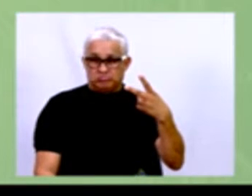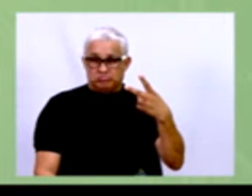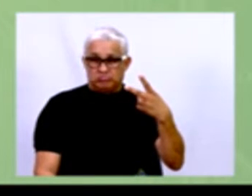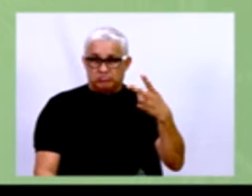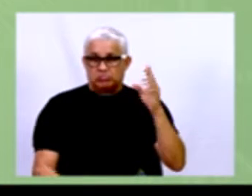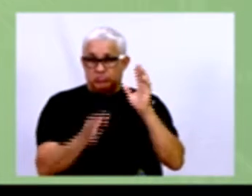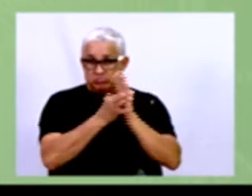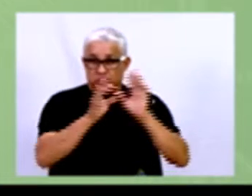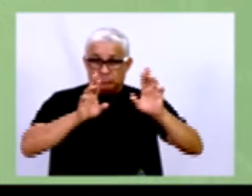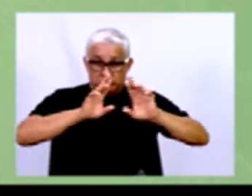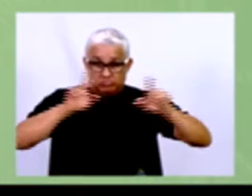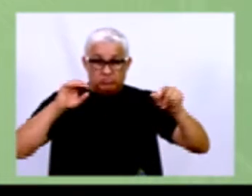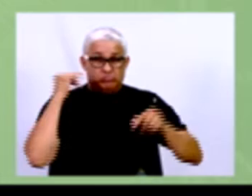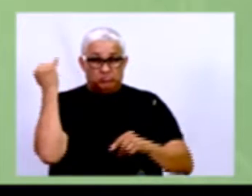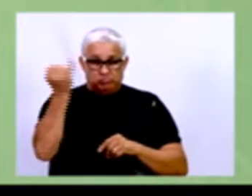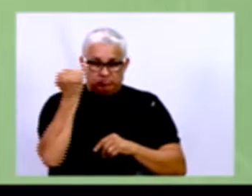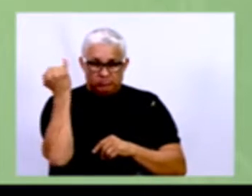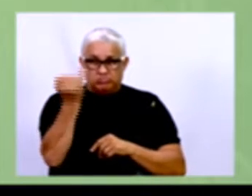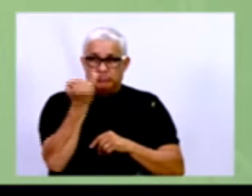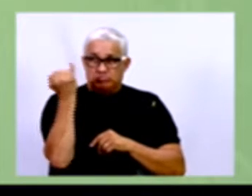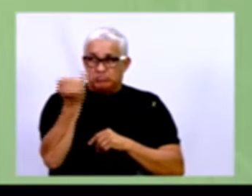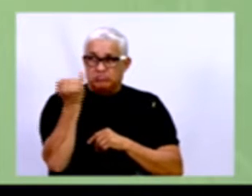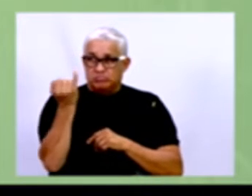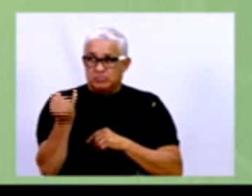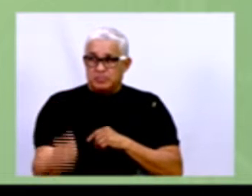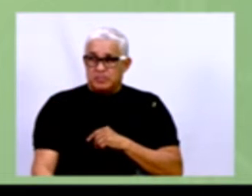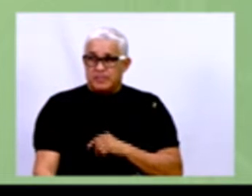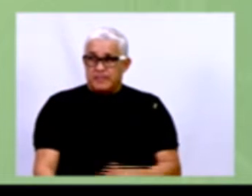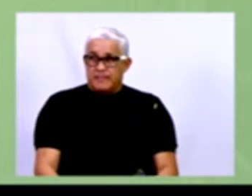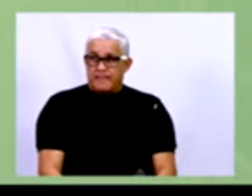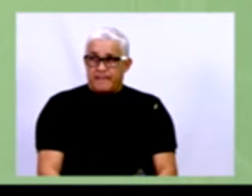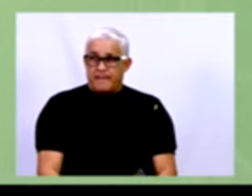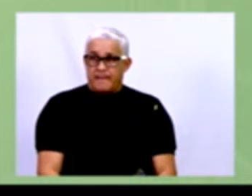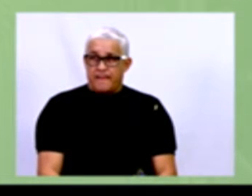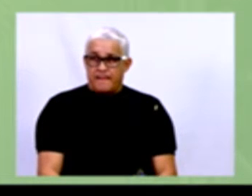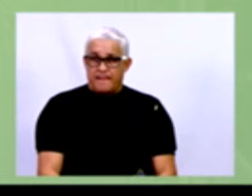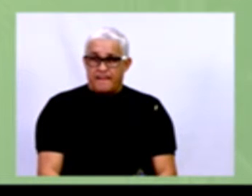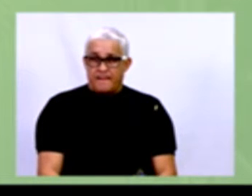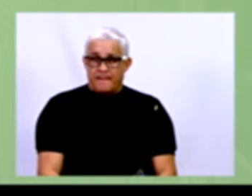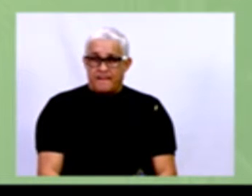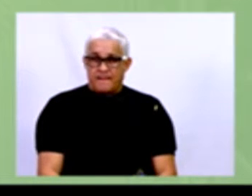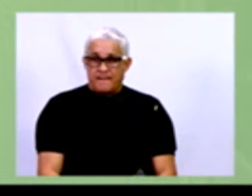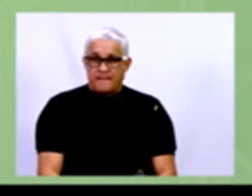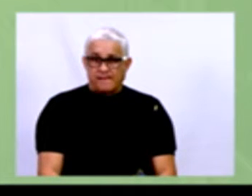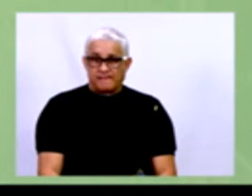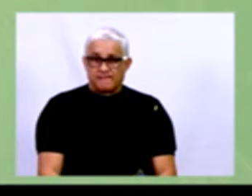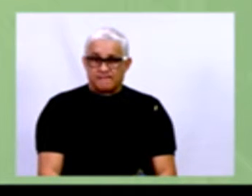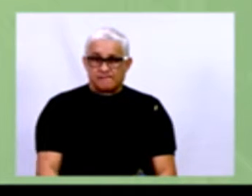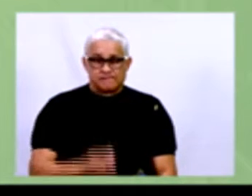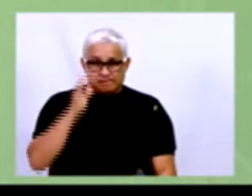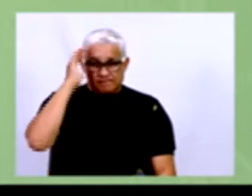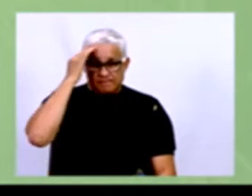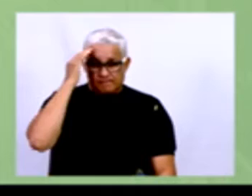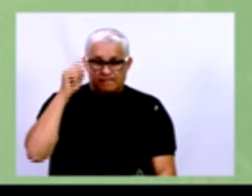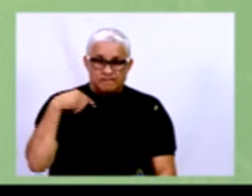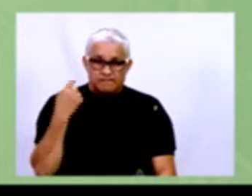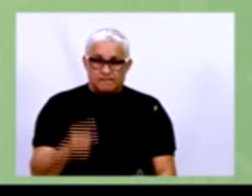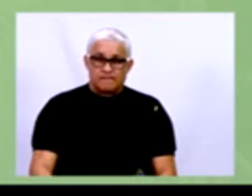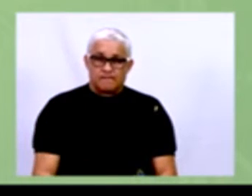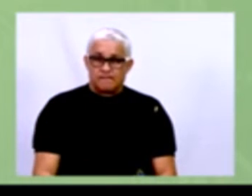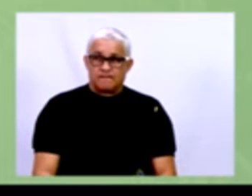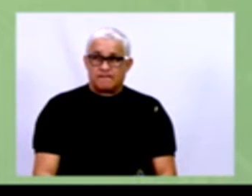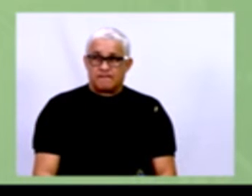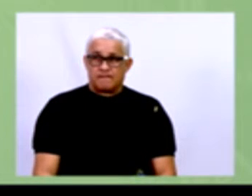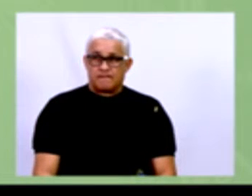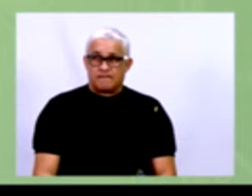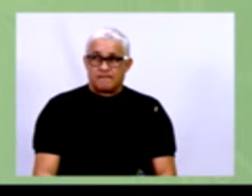universos que são importantes, foram importantes no nosso entendimento, que